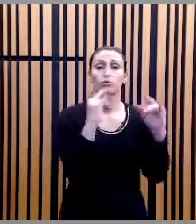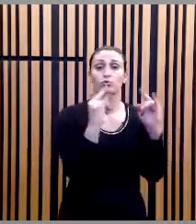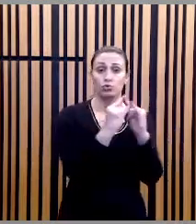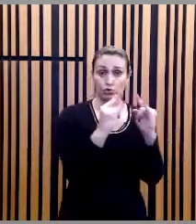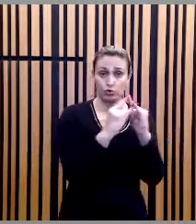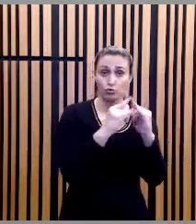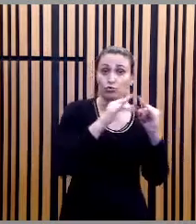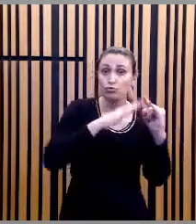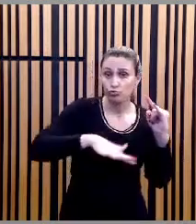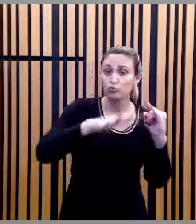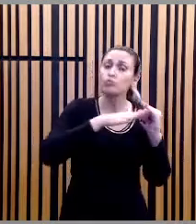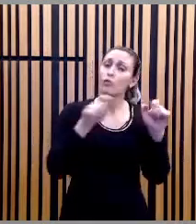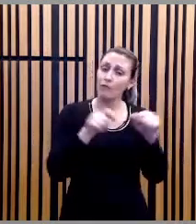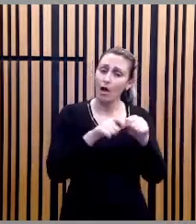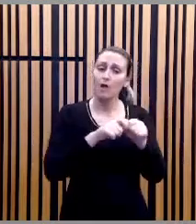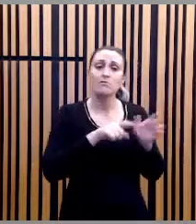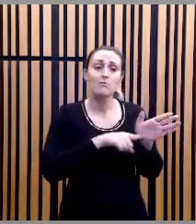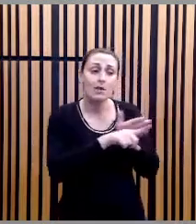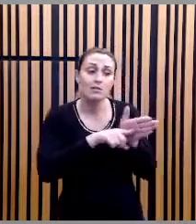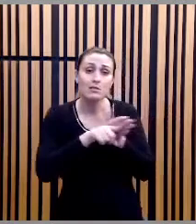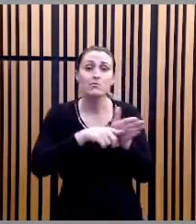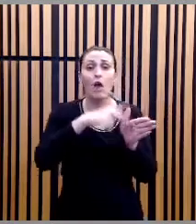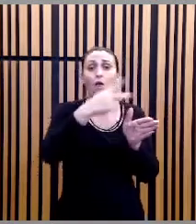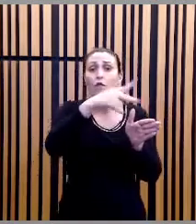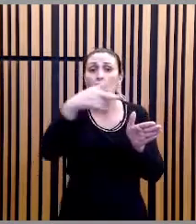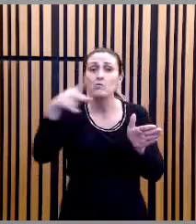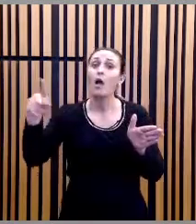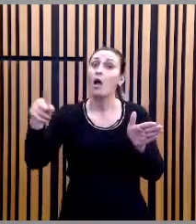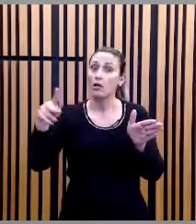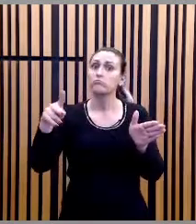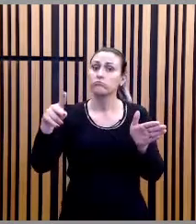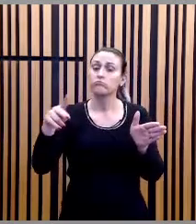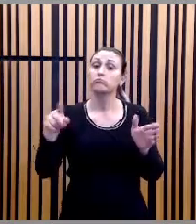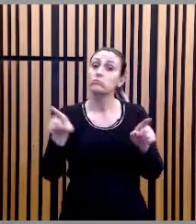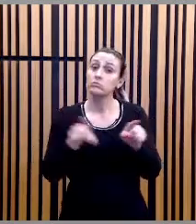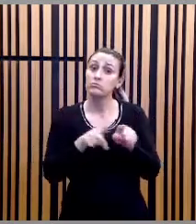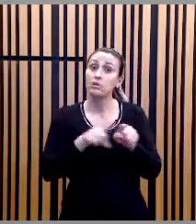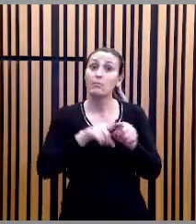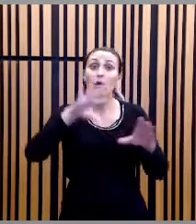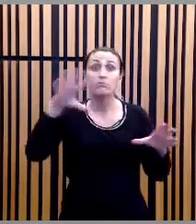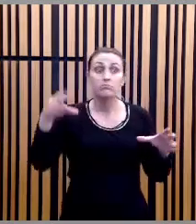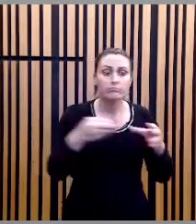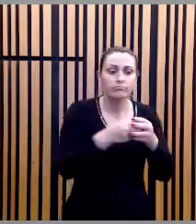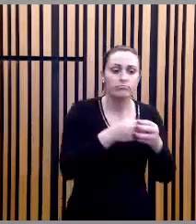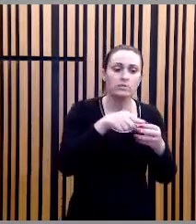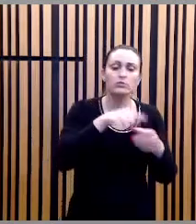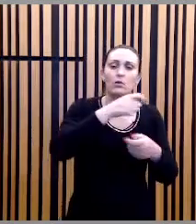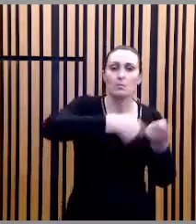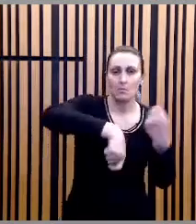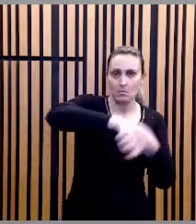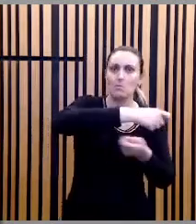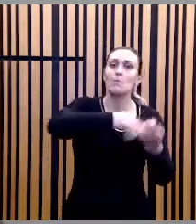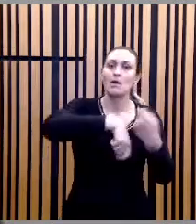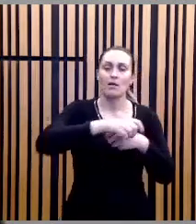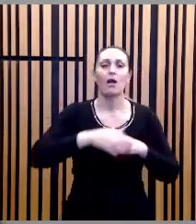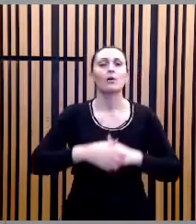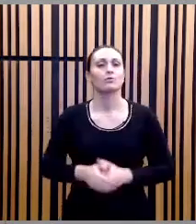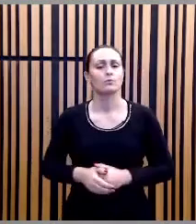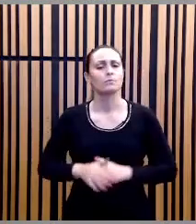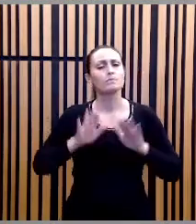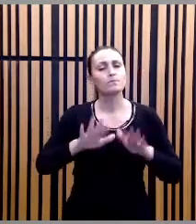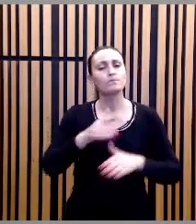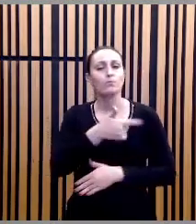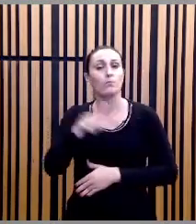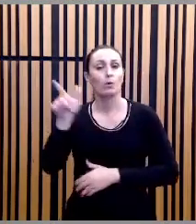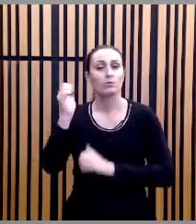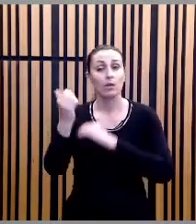também, fazendo a pesquisa aí de vocês e daqui a pouco colocando isso no mercado. Outra empresa, pessoal, que eu lembrei